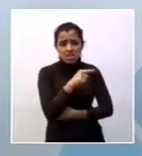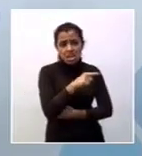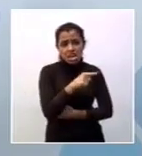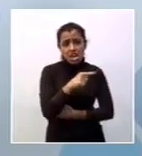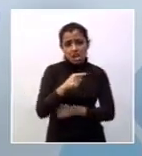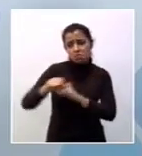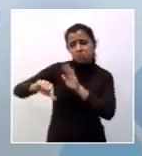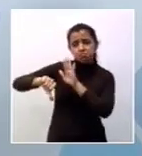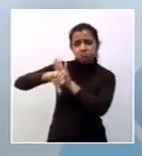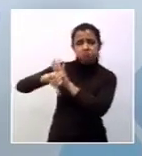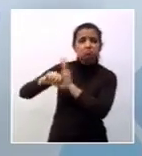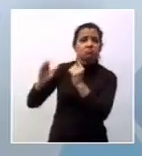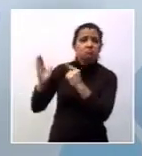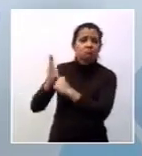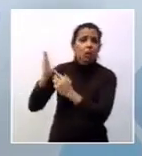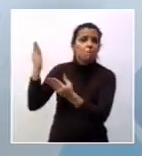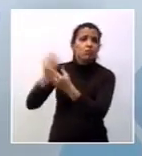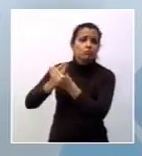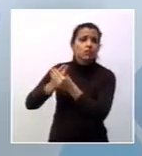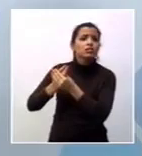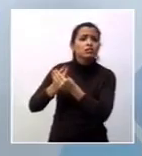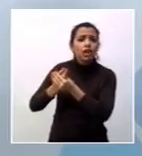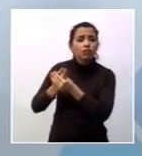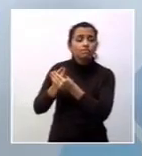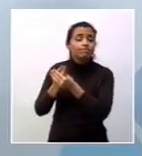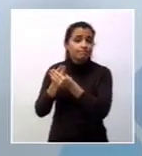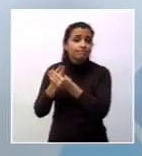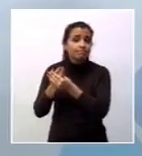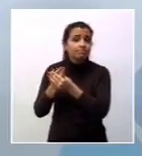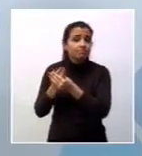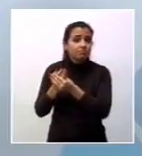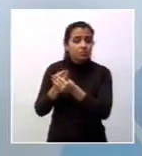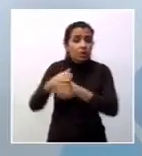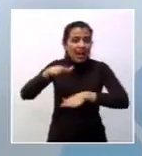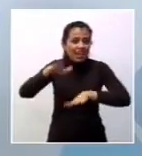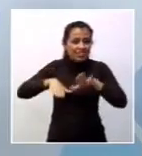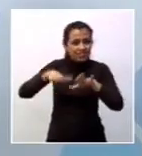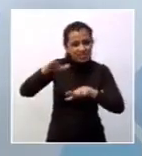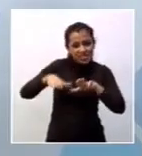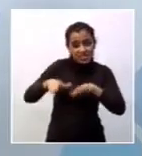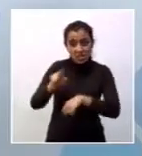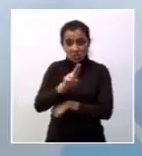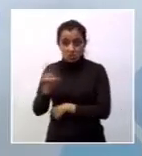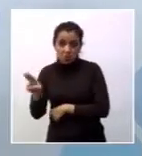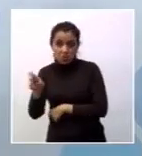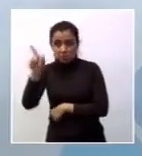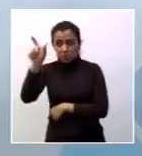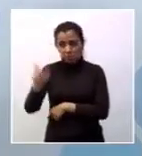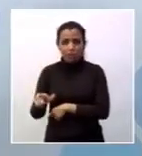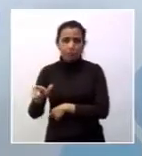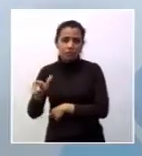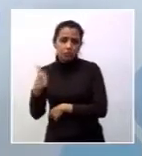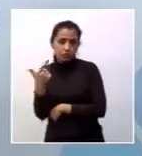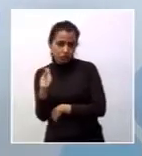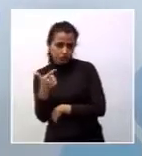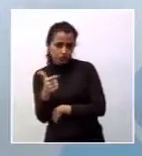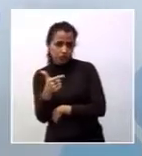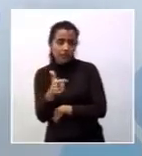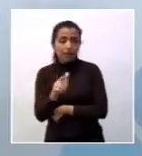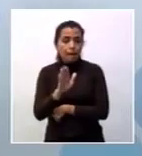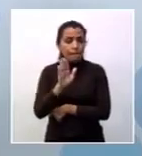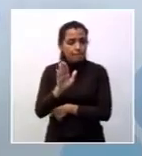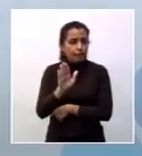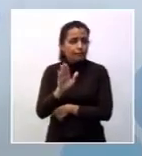essas informações não têm nome, né, elas têm uma fonte ali, e elas não necessariamente vêm com o nome de alguém, às vezes é um perfil fake ou coisa do tipo. Mas aí